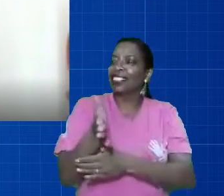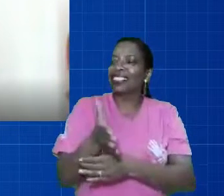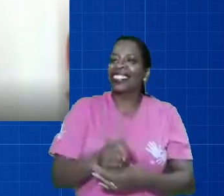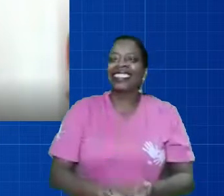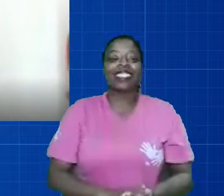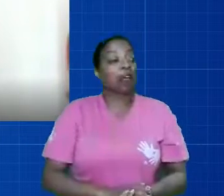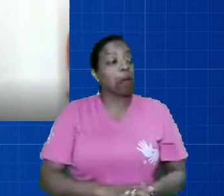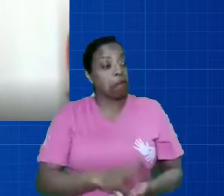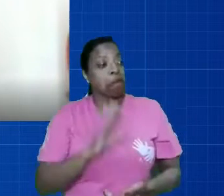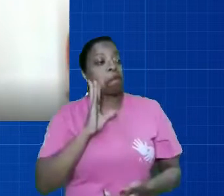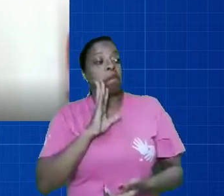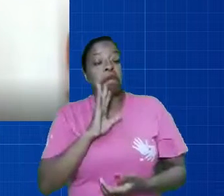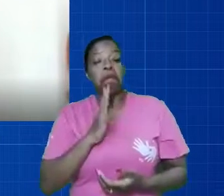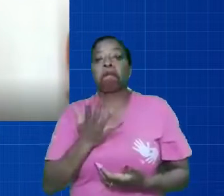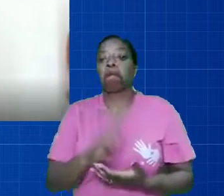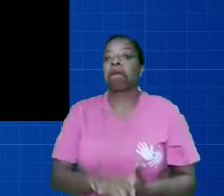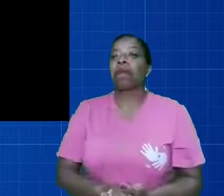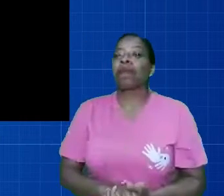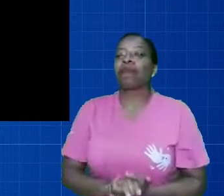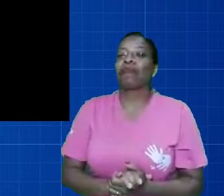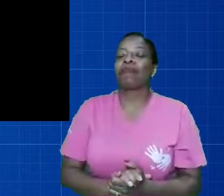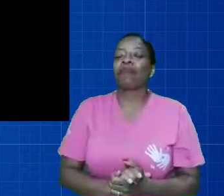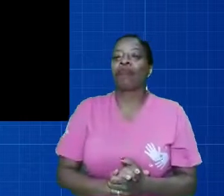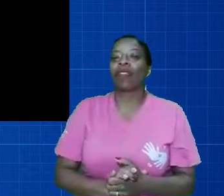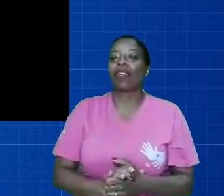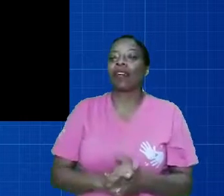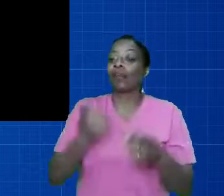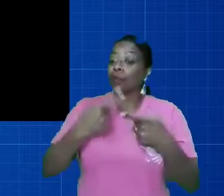daí, voltando aqui, então,